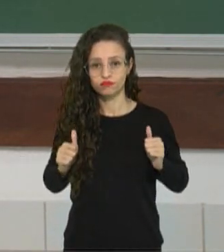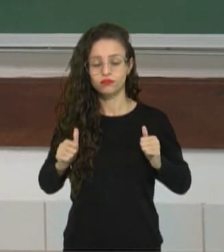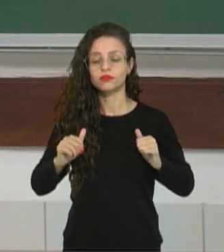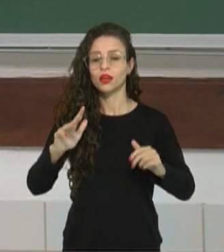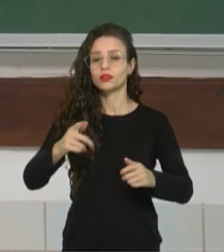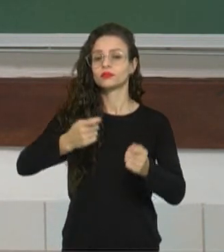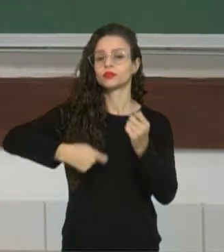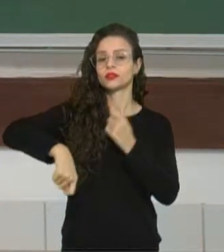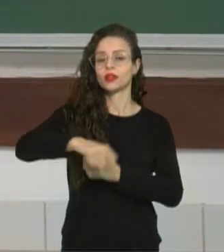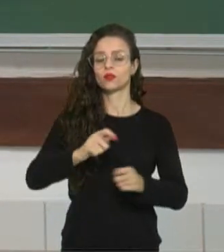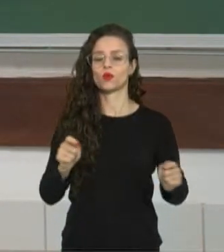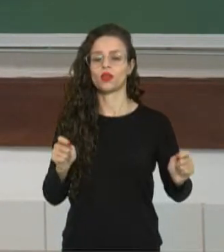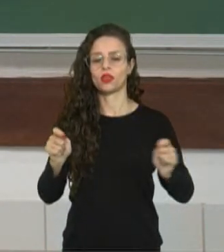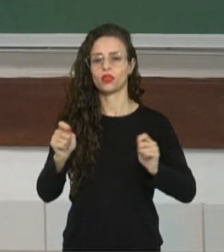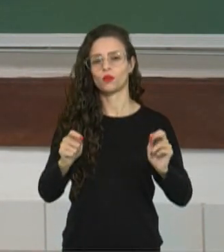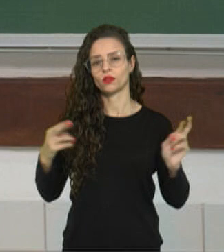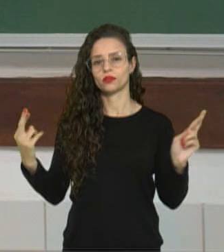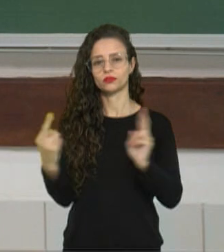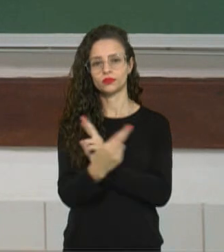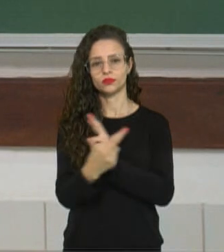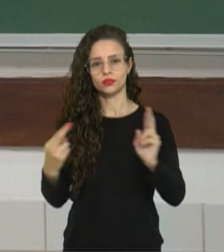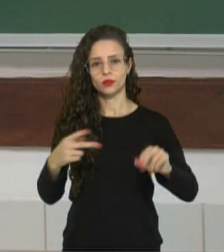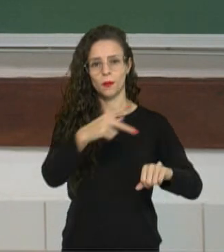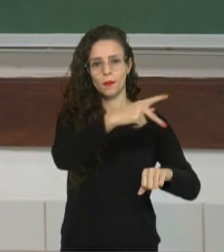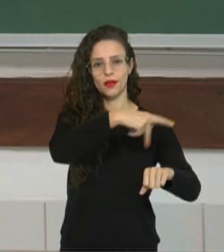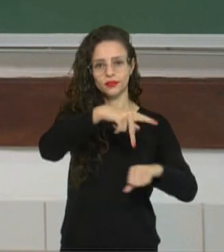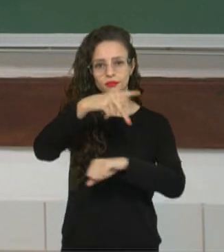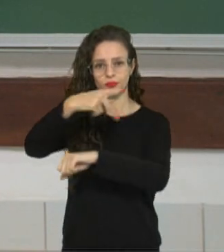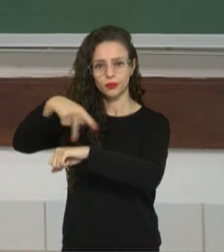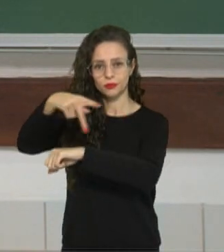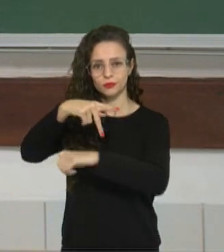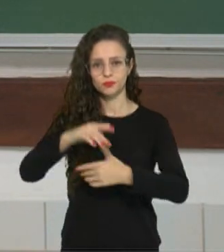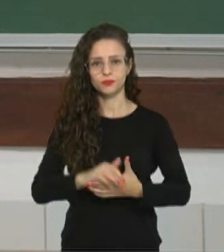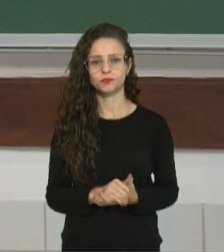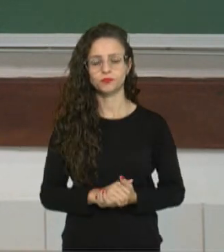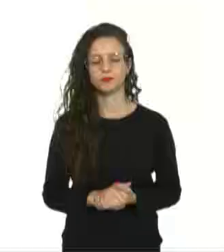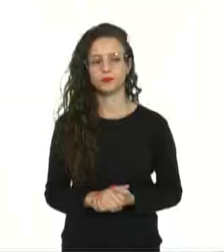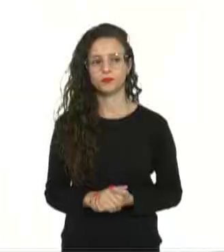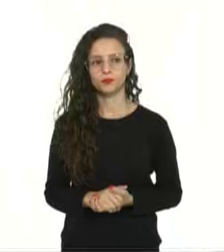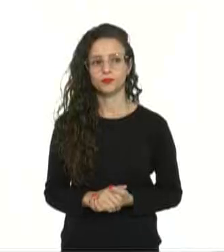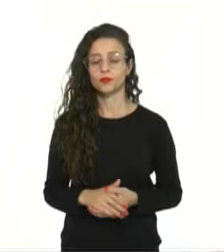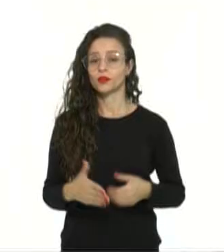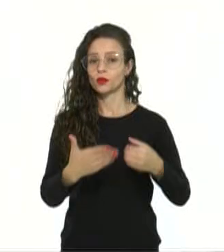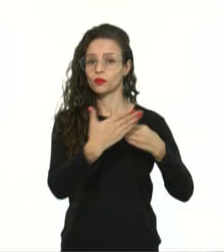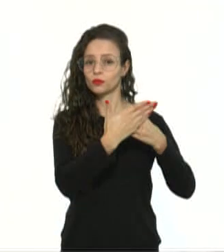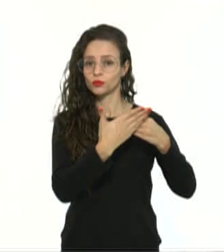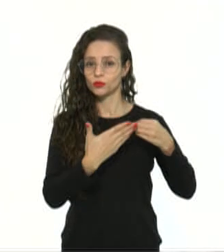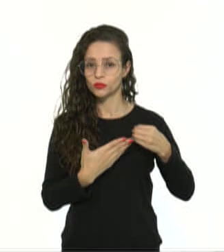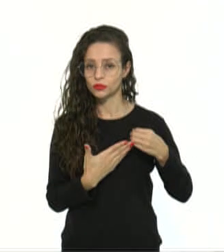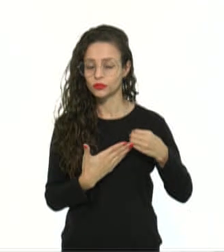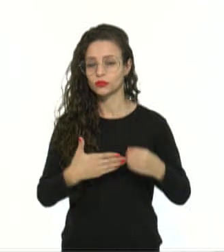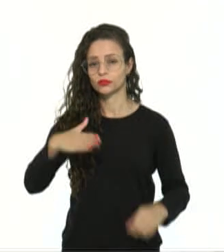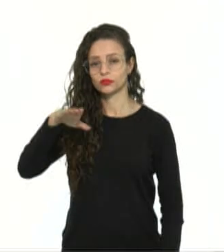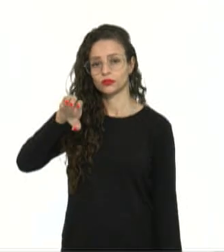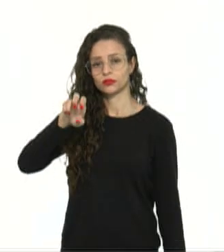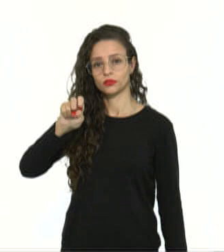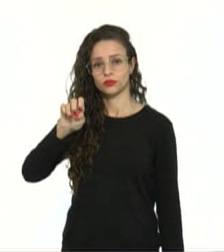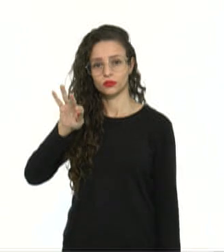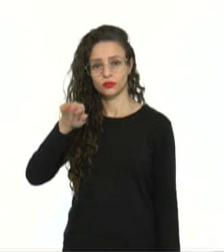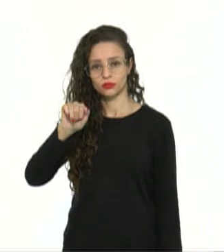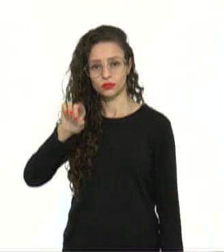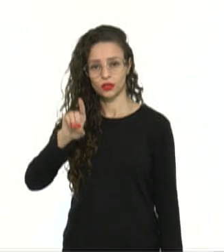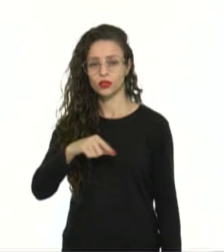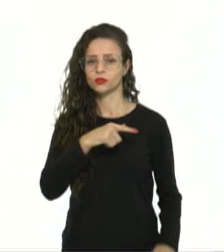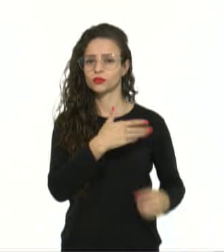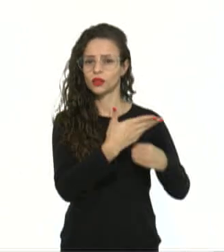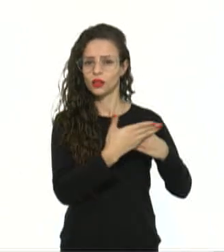como regulador das relações entre dois países. O Estado, então, como fonte